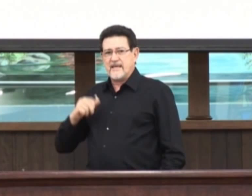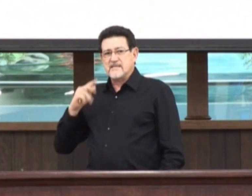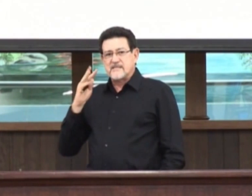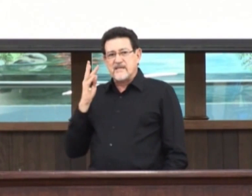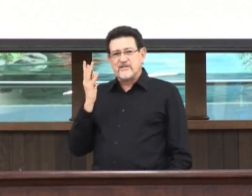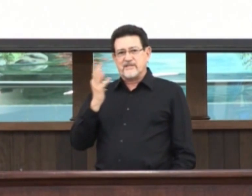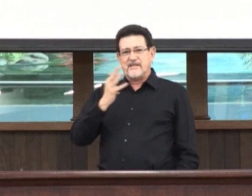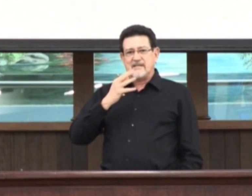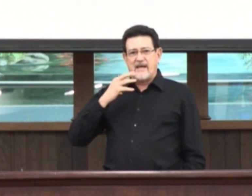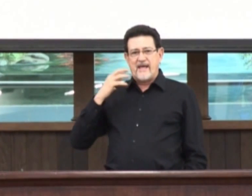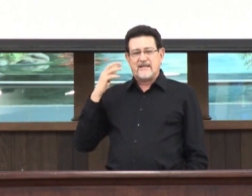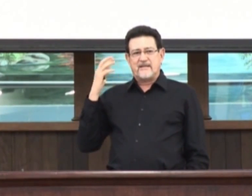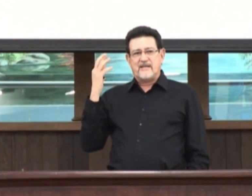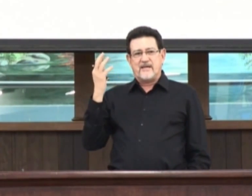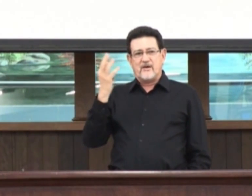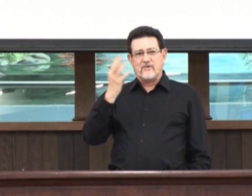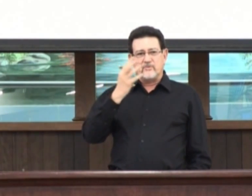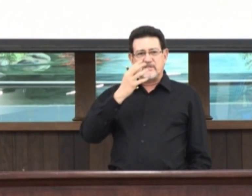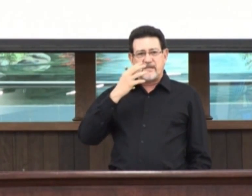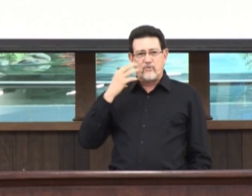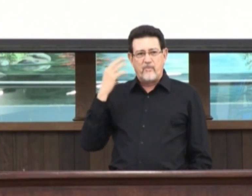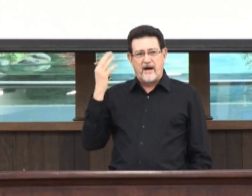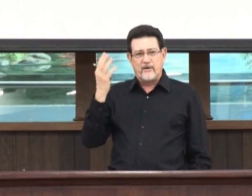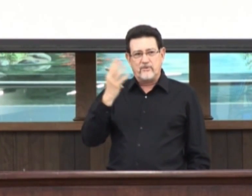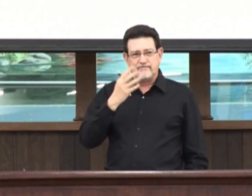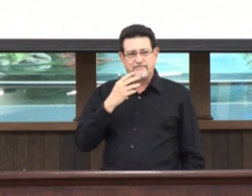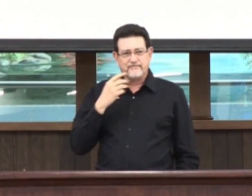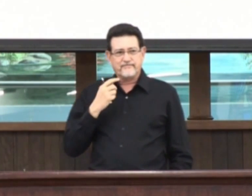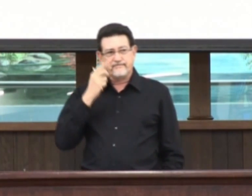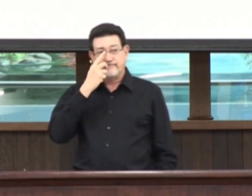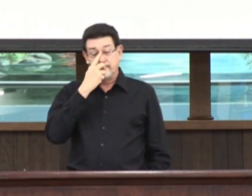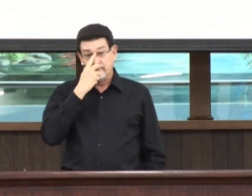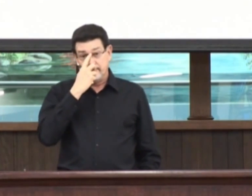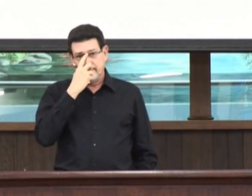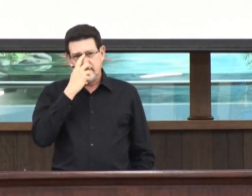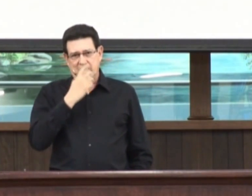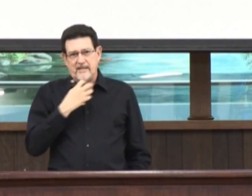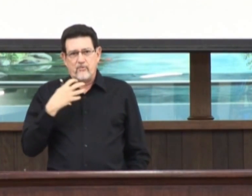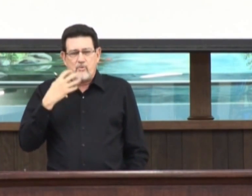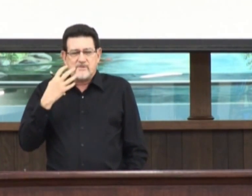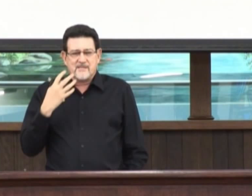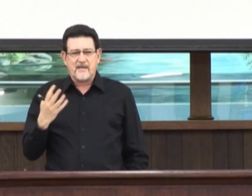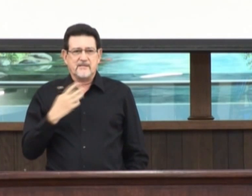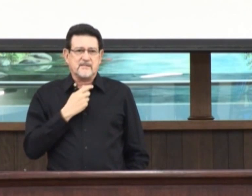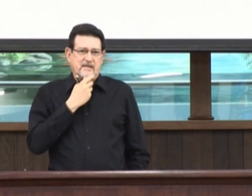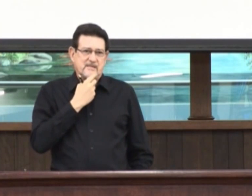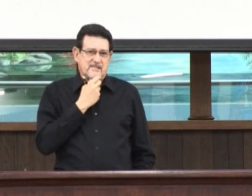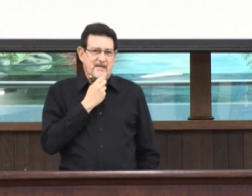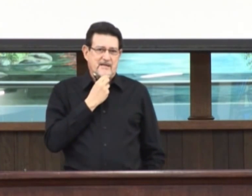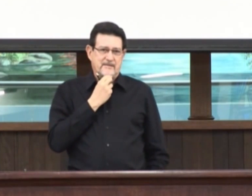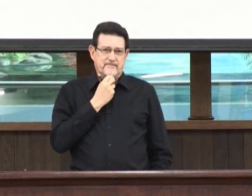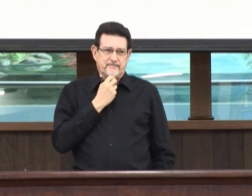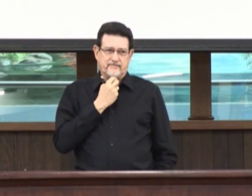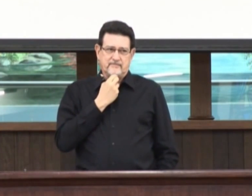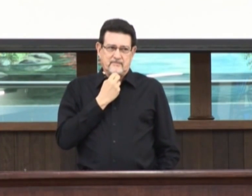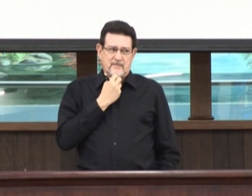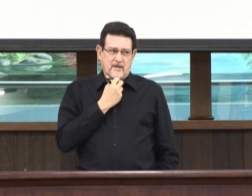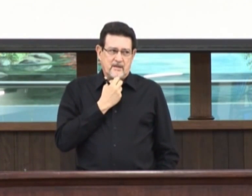O que existe entre o ser humano que ele não consegue